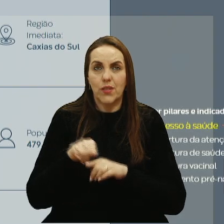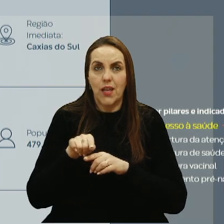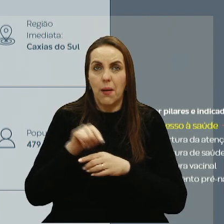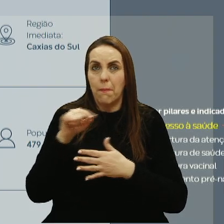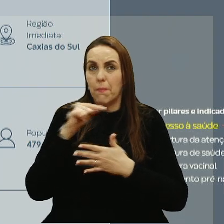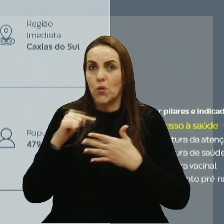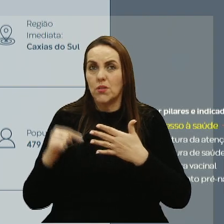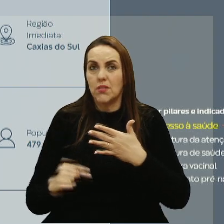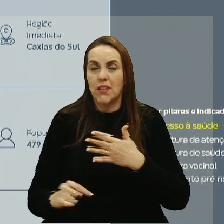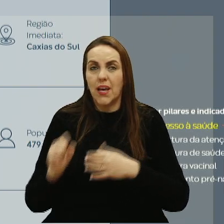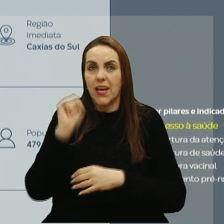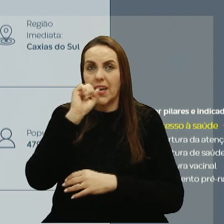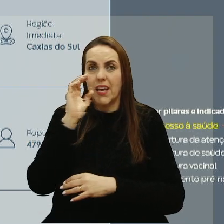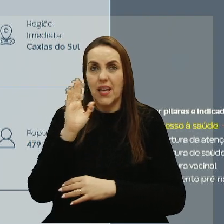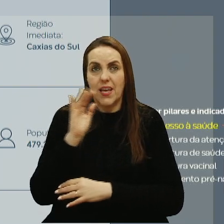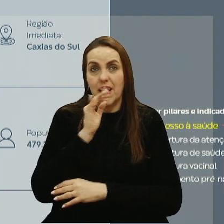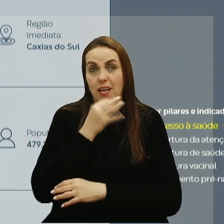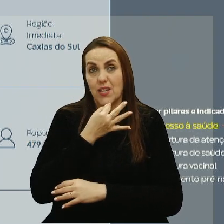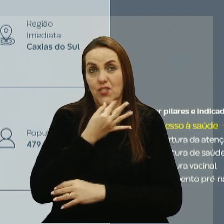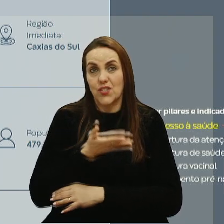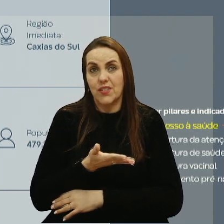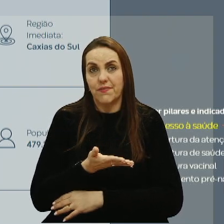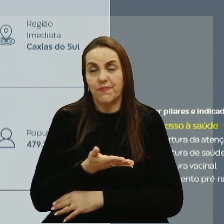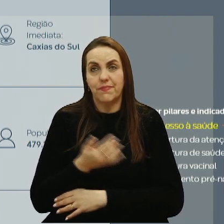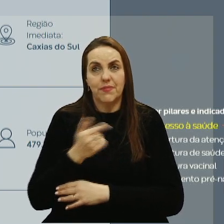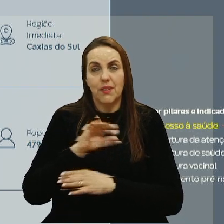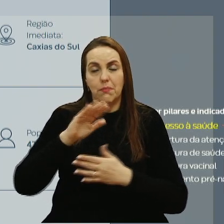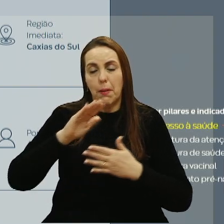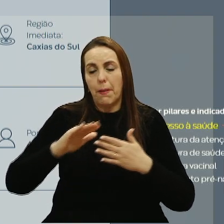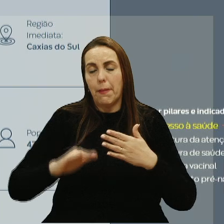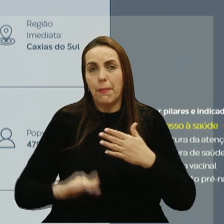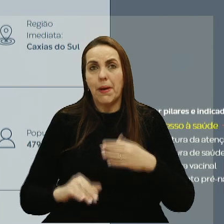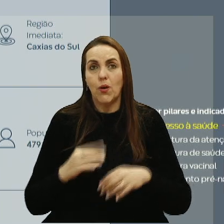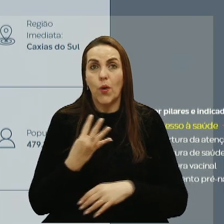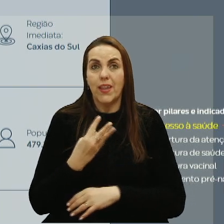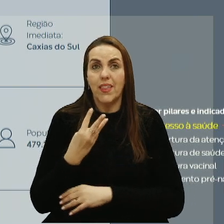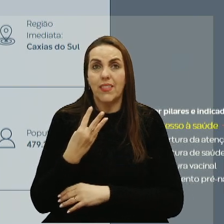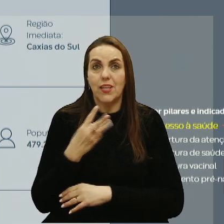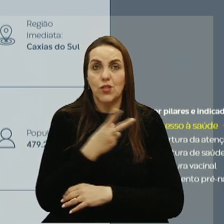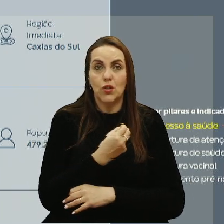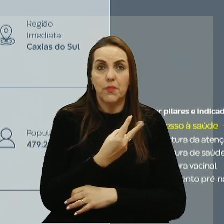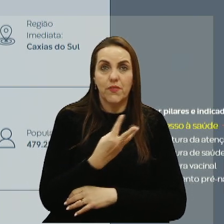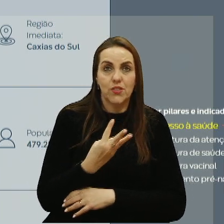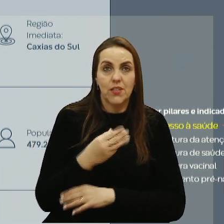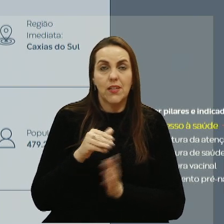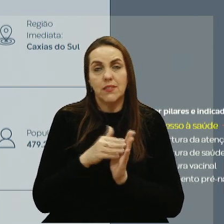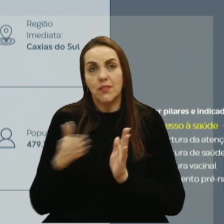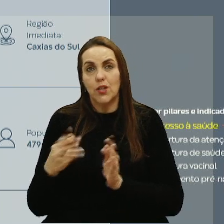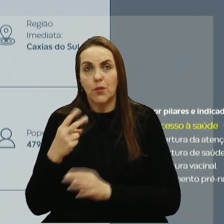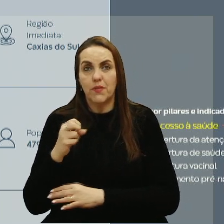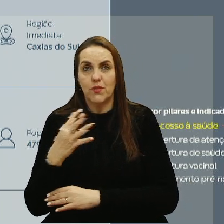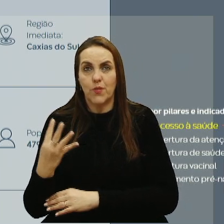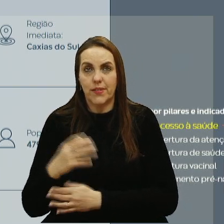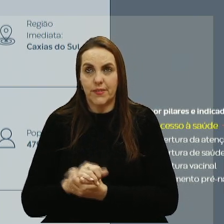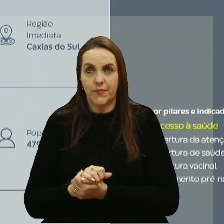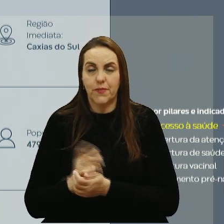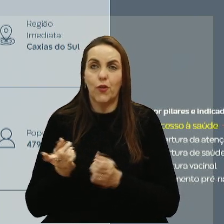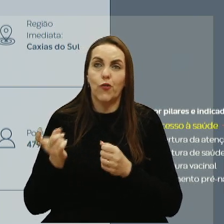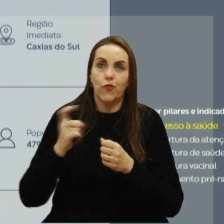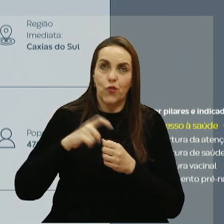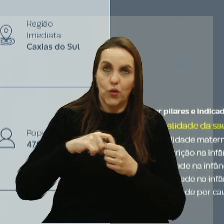está. Ela decaiu 43 posições de 2023 para 2024. Volta